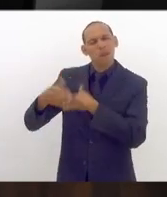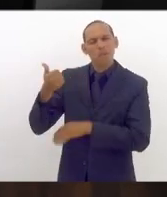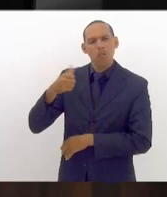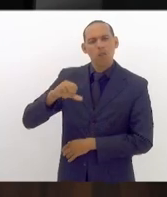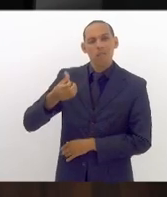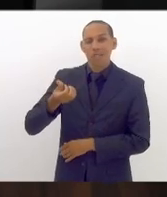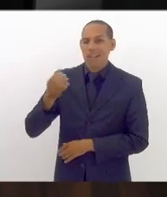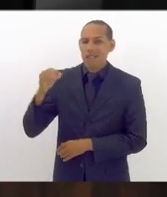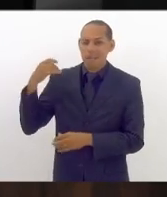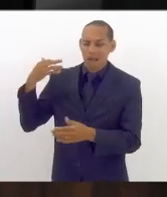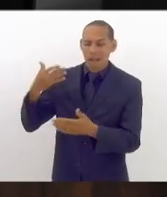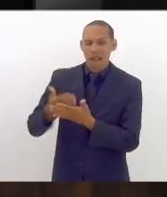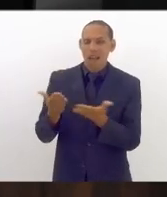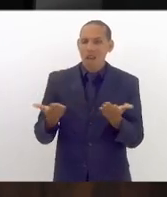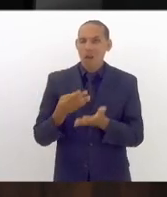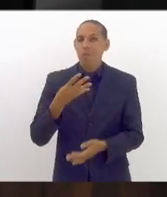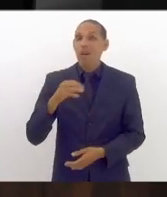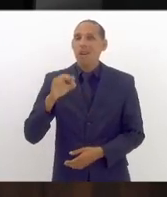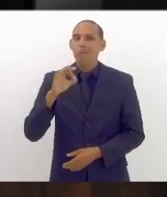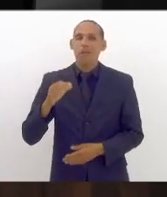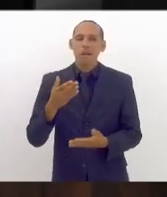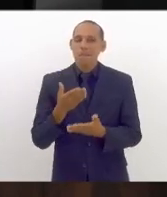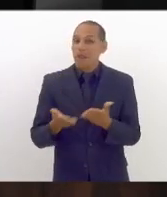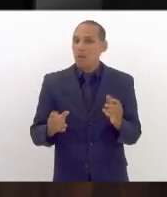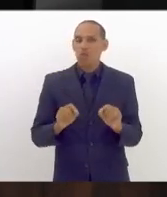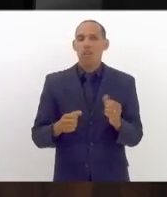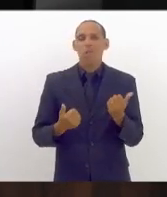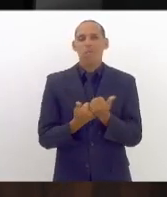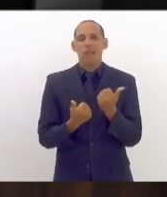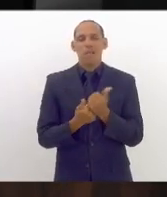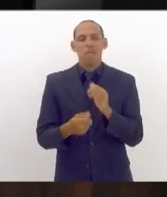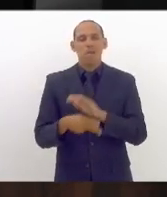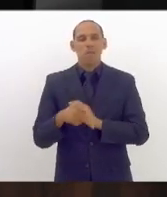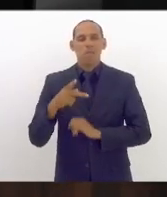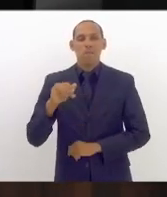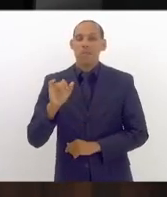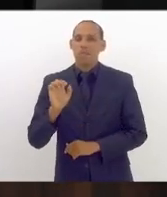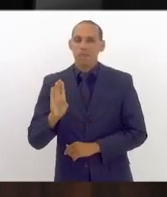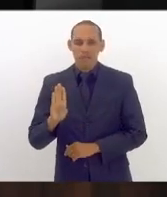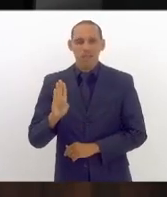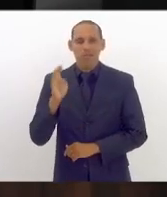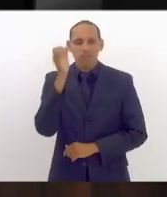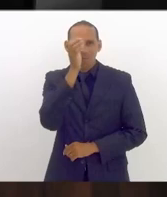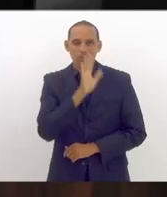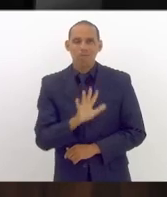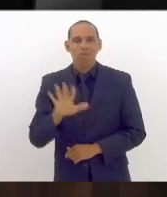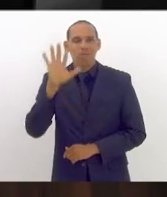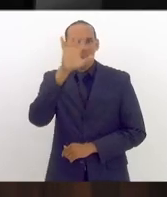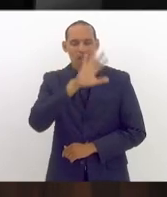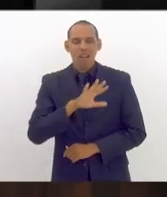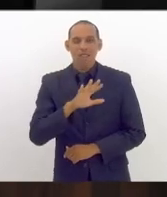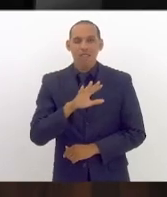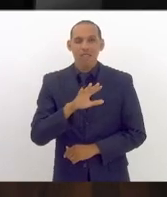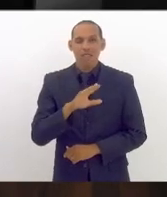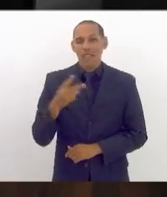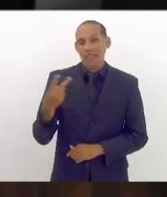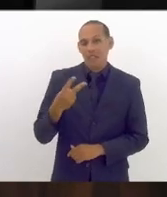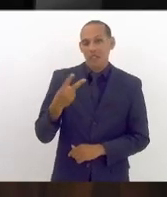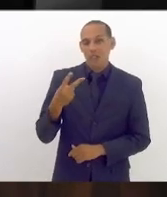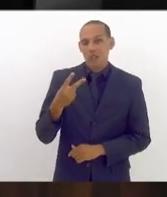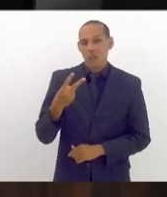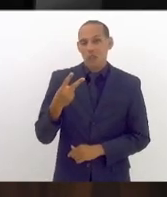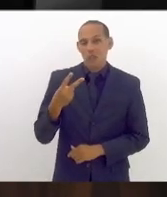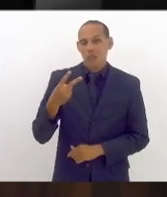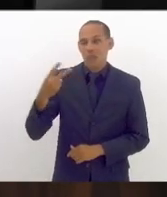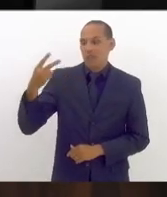o estado perdeu 40% da participação do PIB Nacional passou da segunda para sexta posição